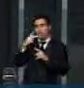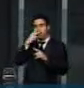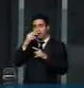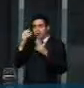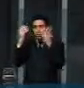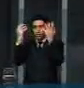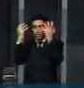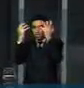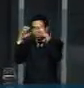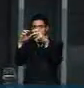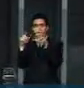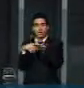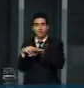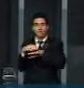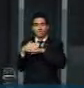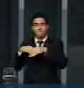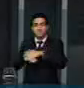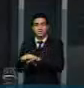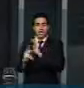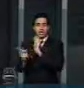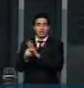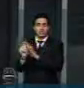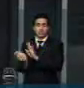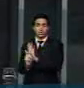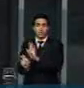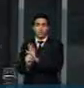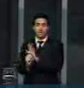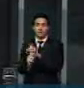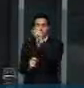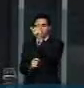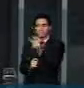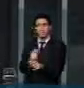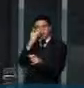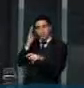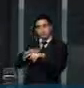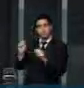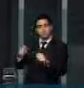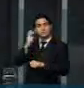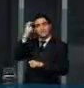pelas drogas, vendo seu potencial sendo jogado no lixo.